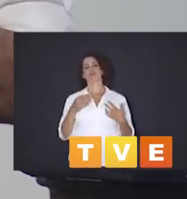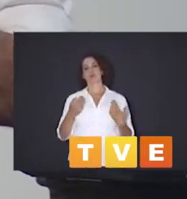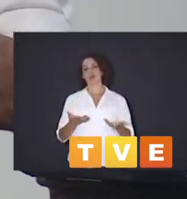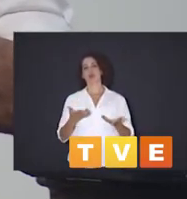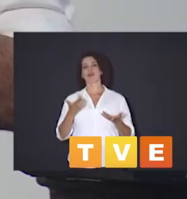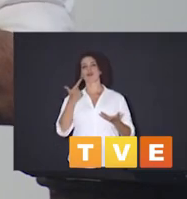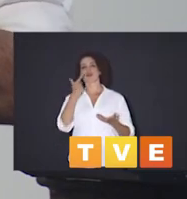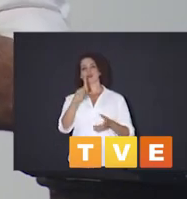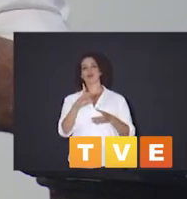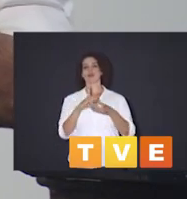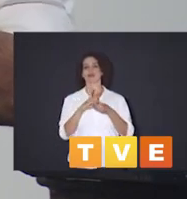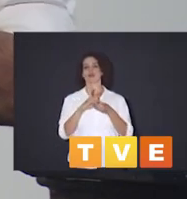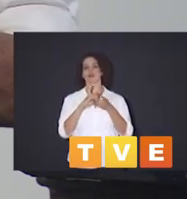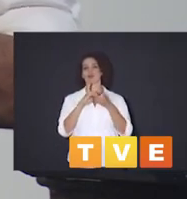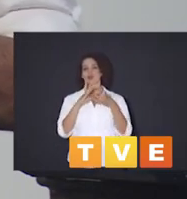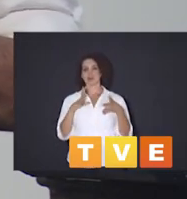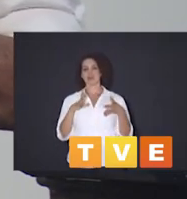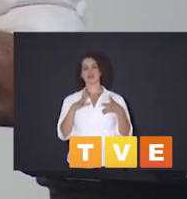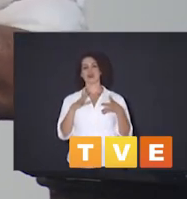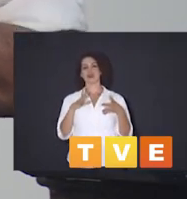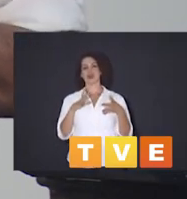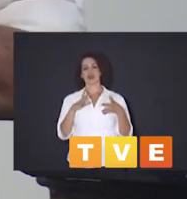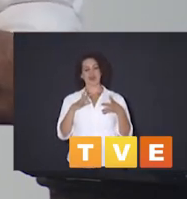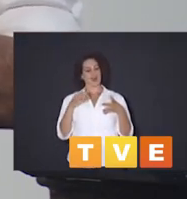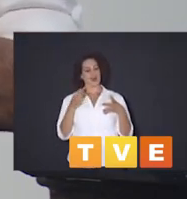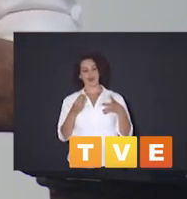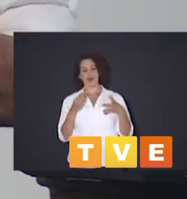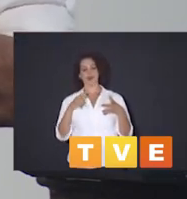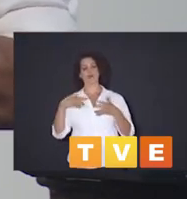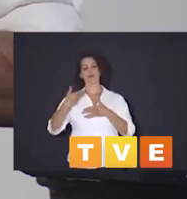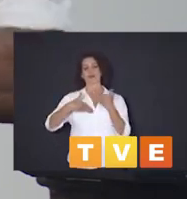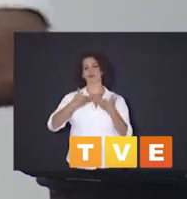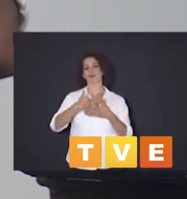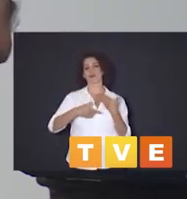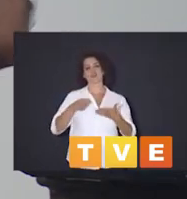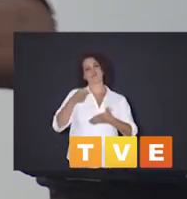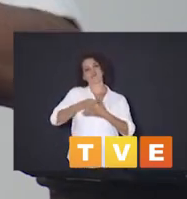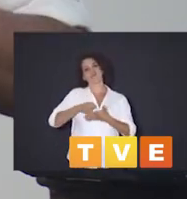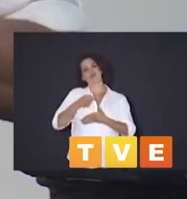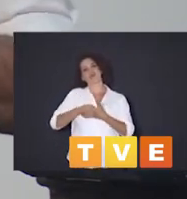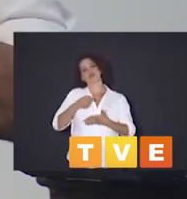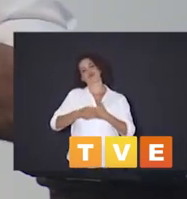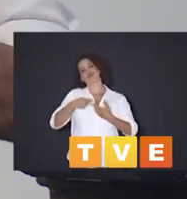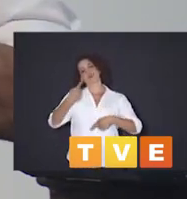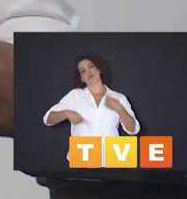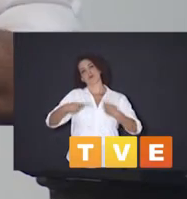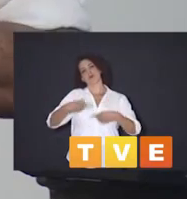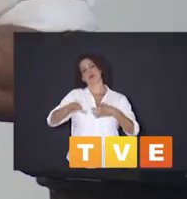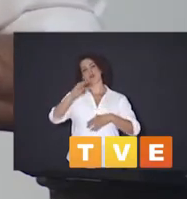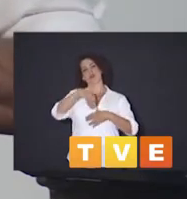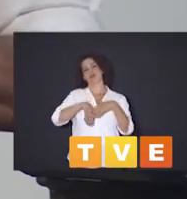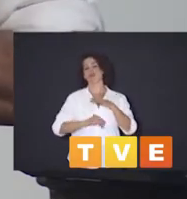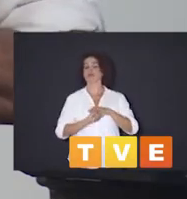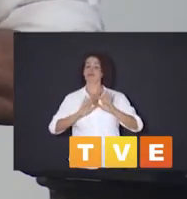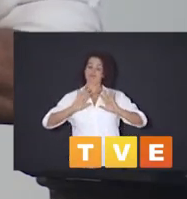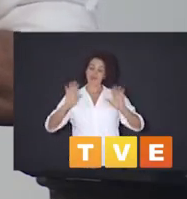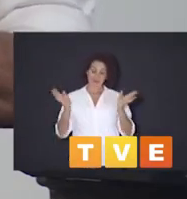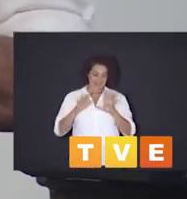democrática que é fruto desse processo de enfrentamento e discussão das instituições